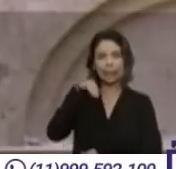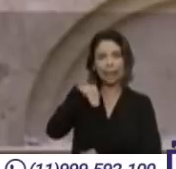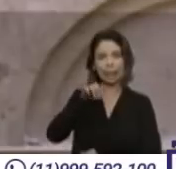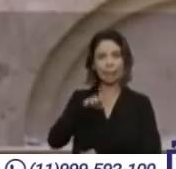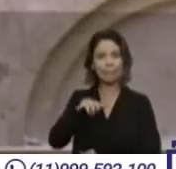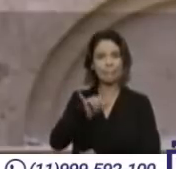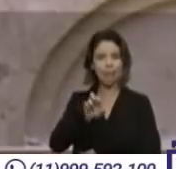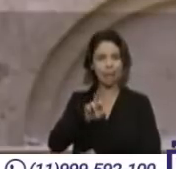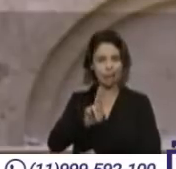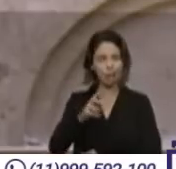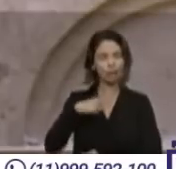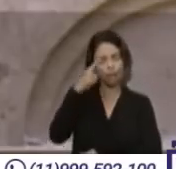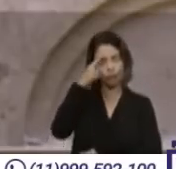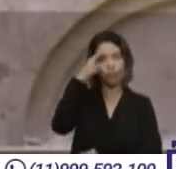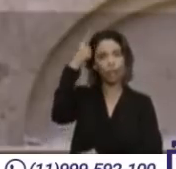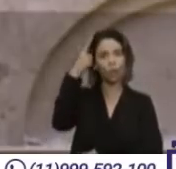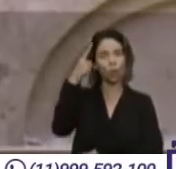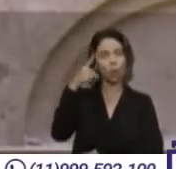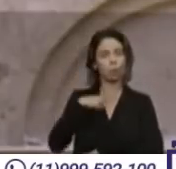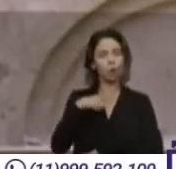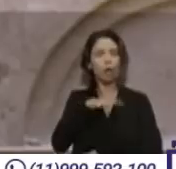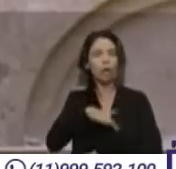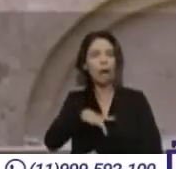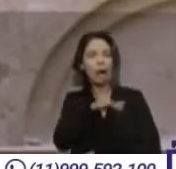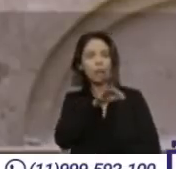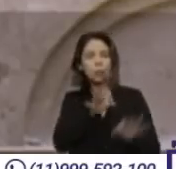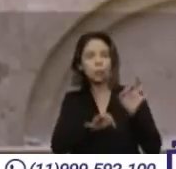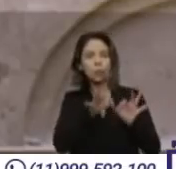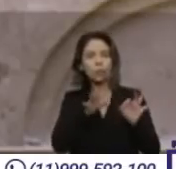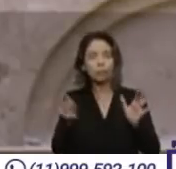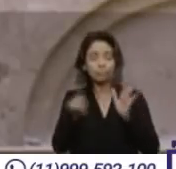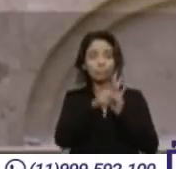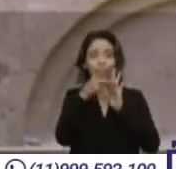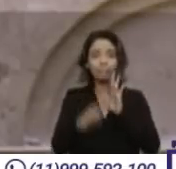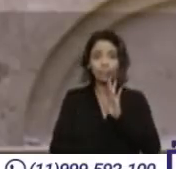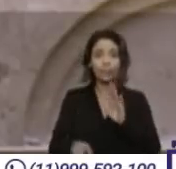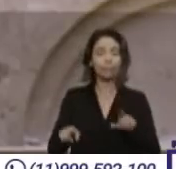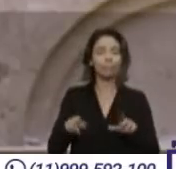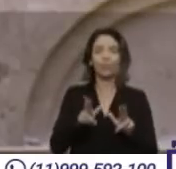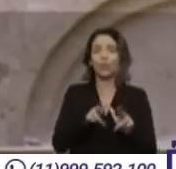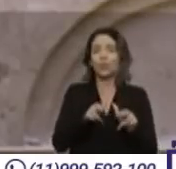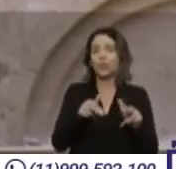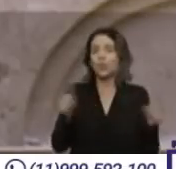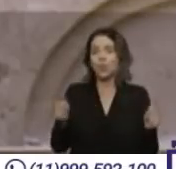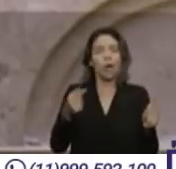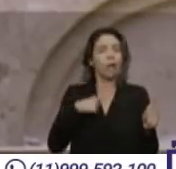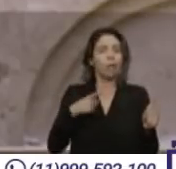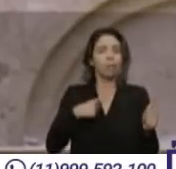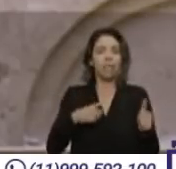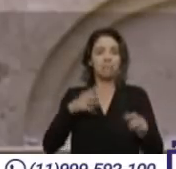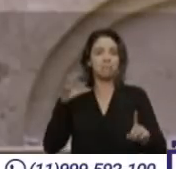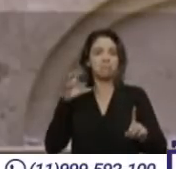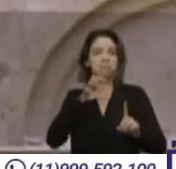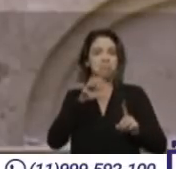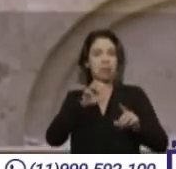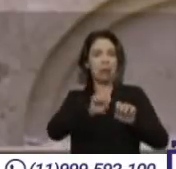valores que informam a atividade jurisdicional desta casa, jamais serão atingidos